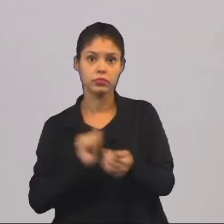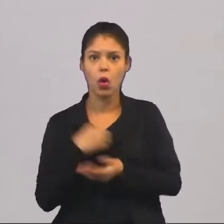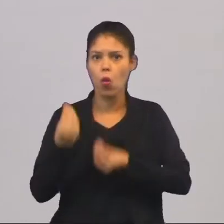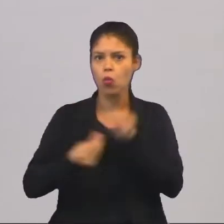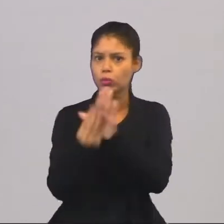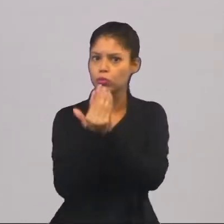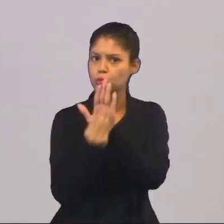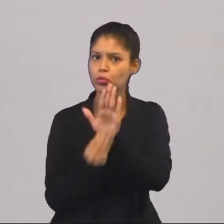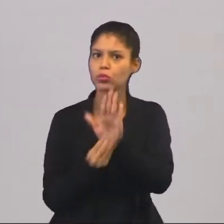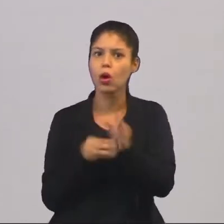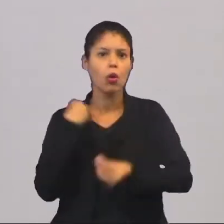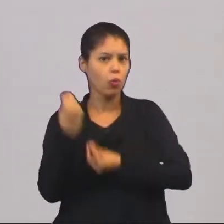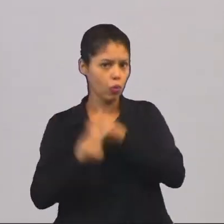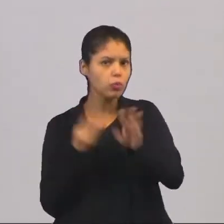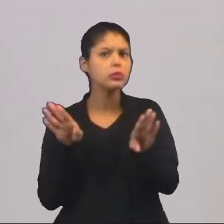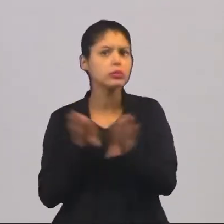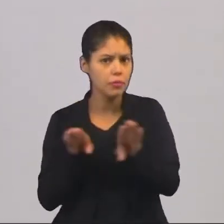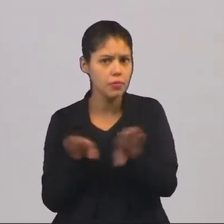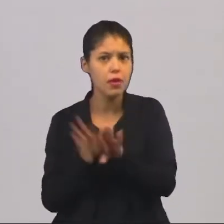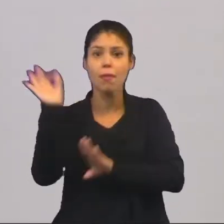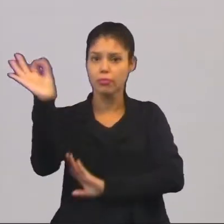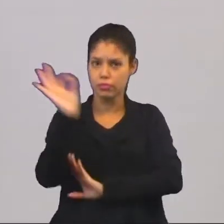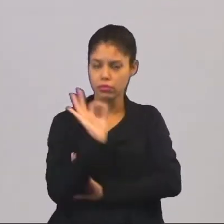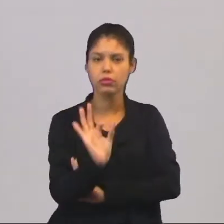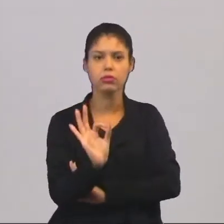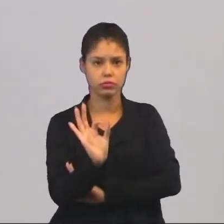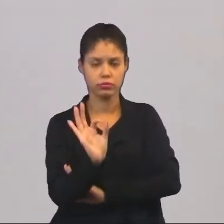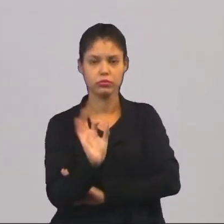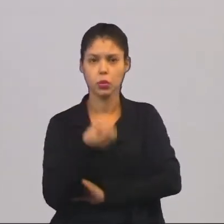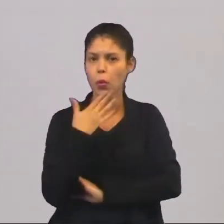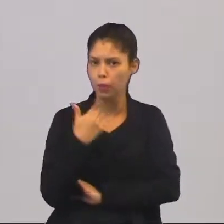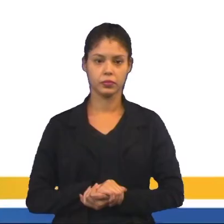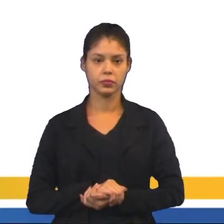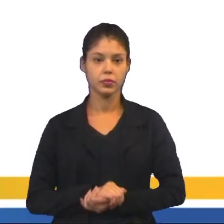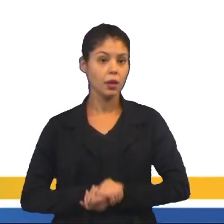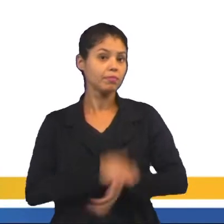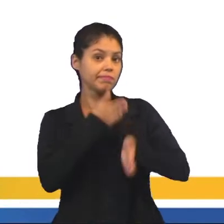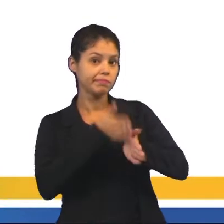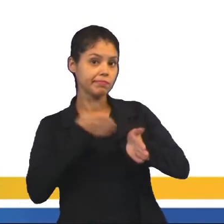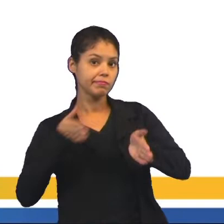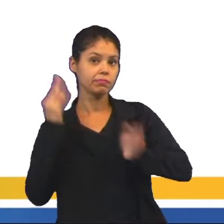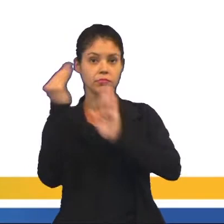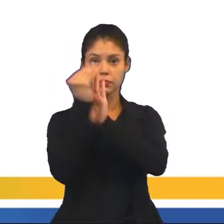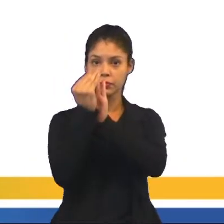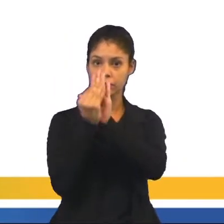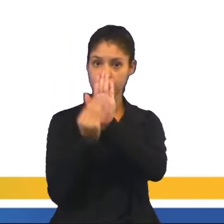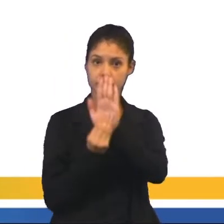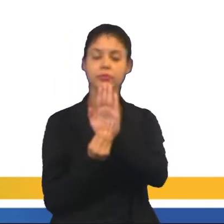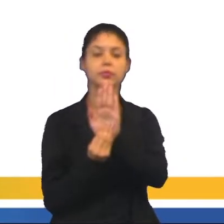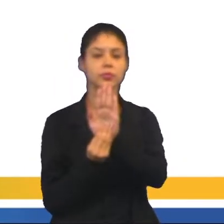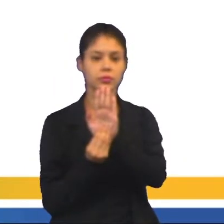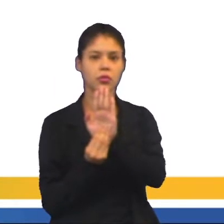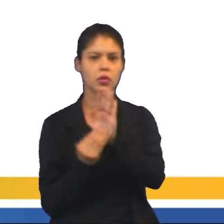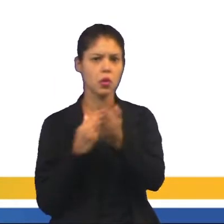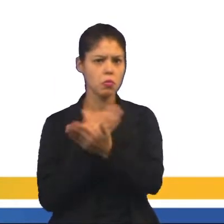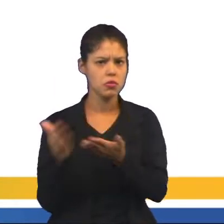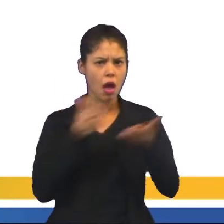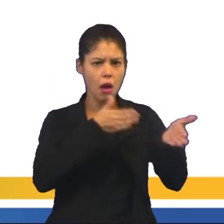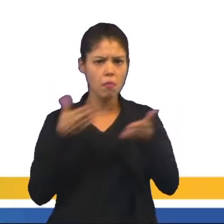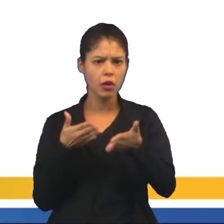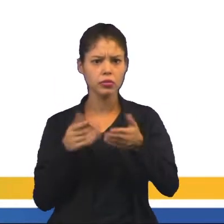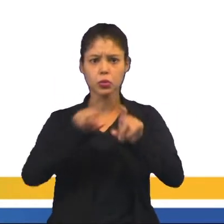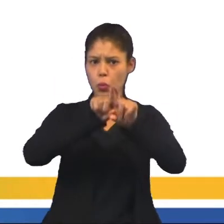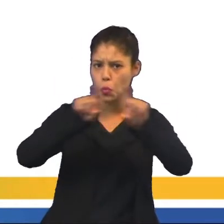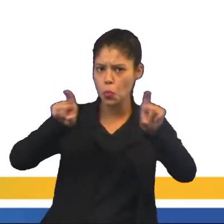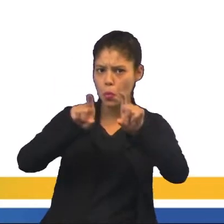tanto nos dados como nas porcentagens. Tudo bem? A frequência de dado, pessoal, então nós vamos começar dessa parte aí no